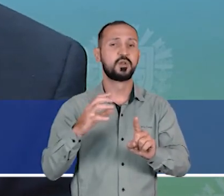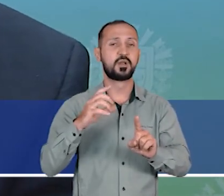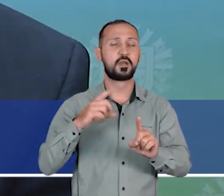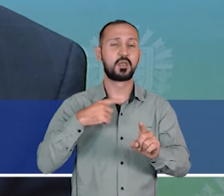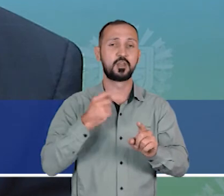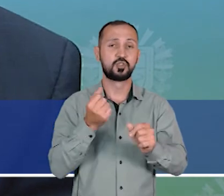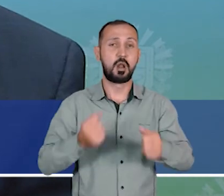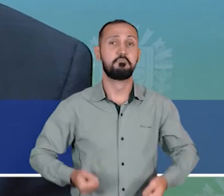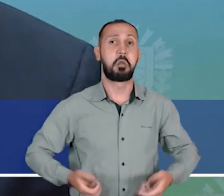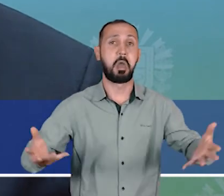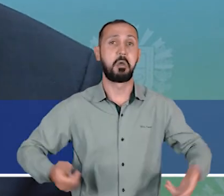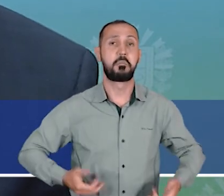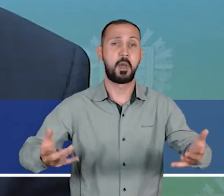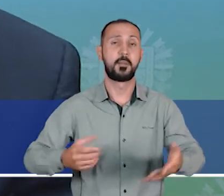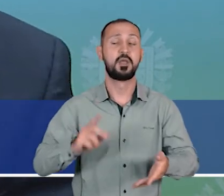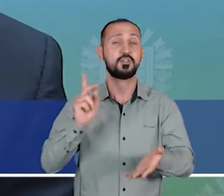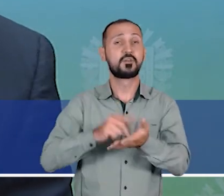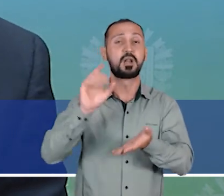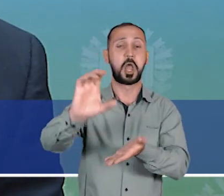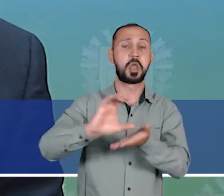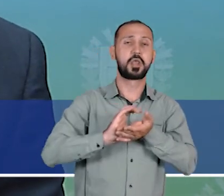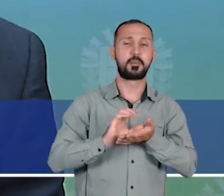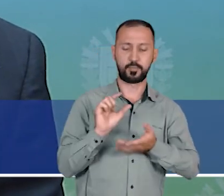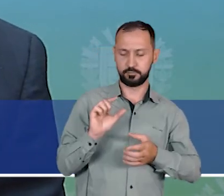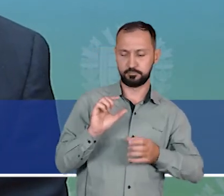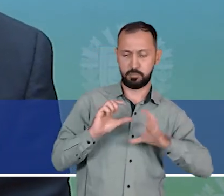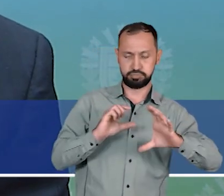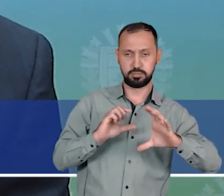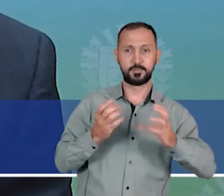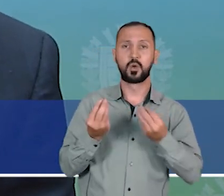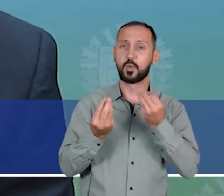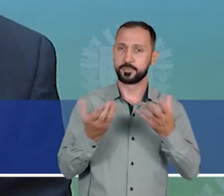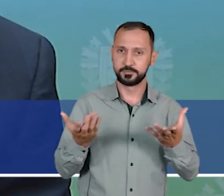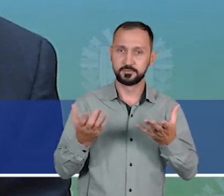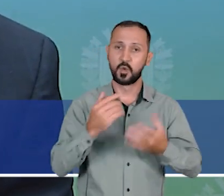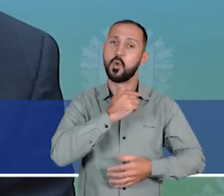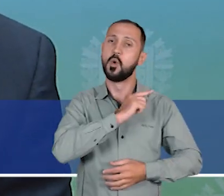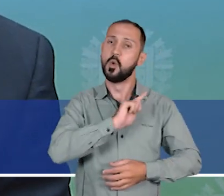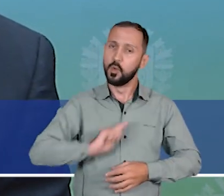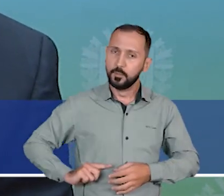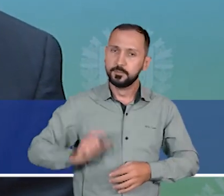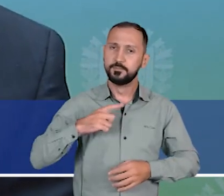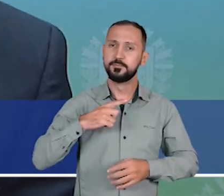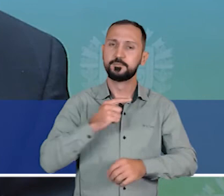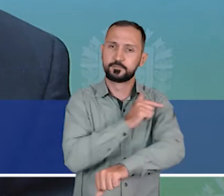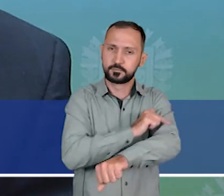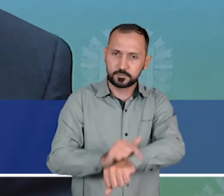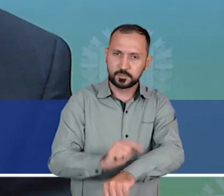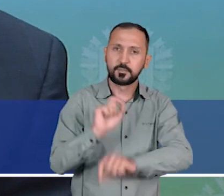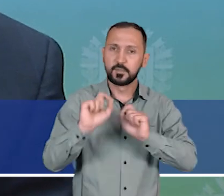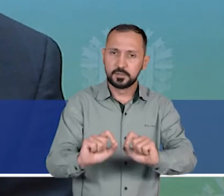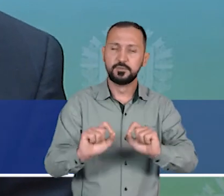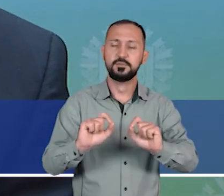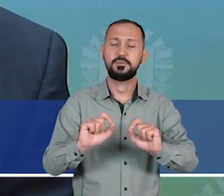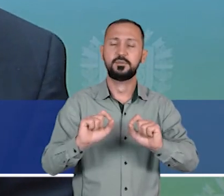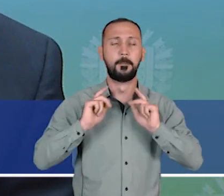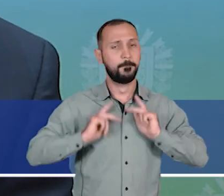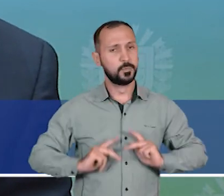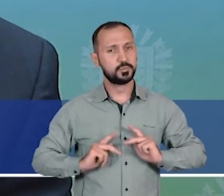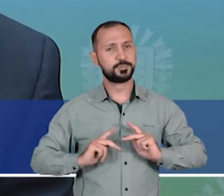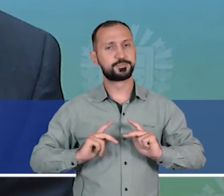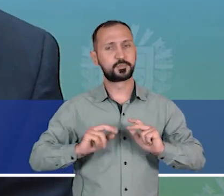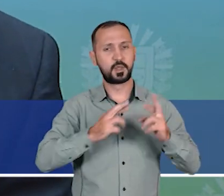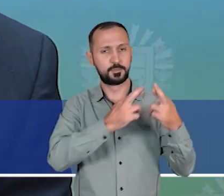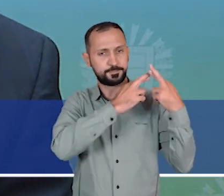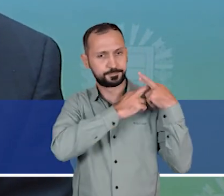risco de você gastar mais do que aquilo que efetivamente recebeu. Então o governo ele está tendo atitude